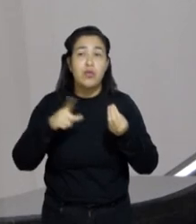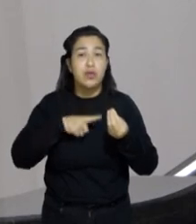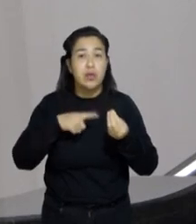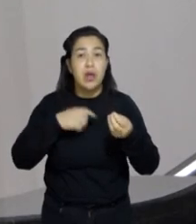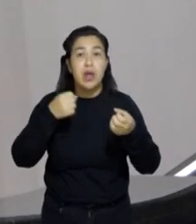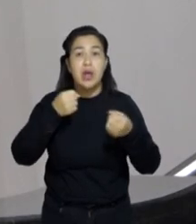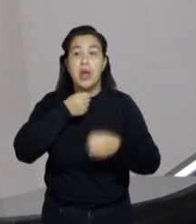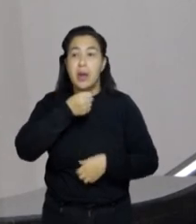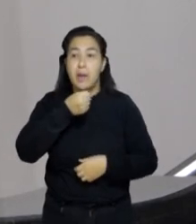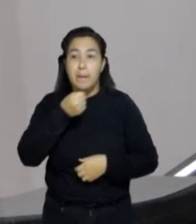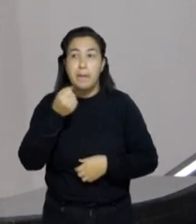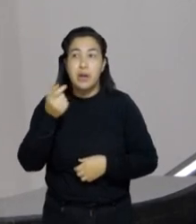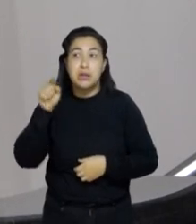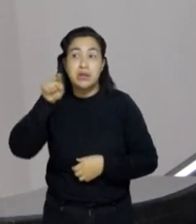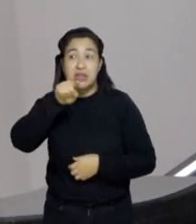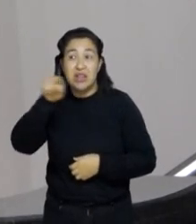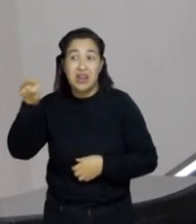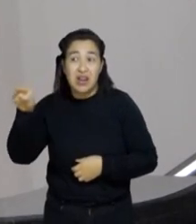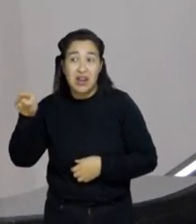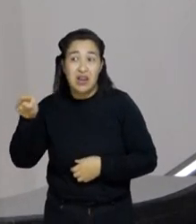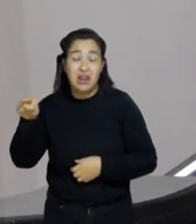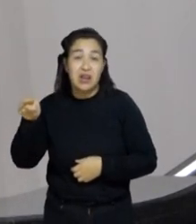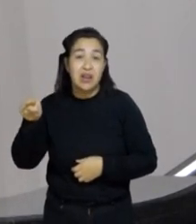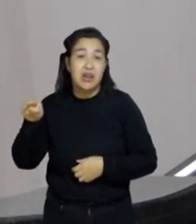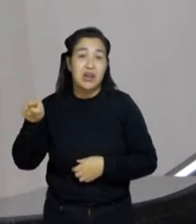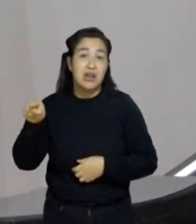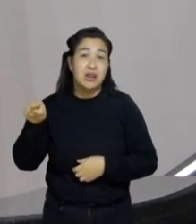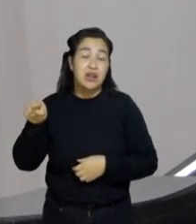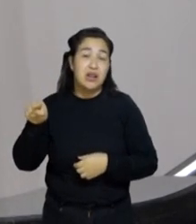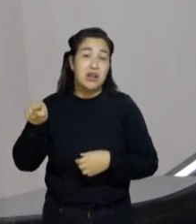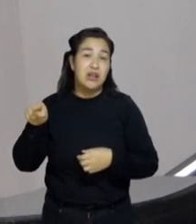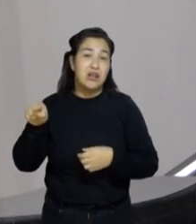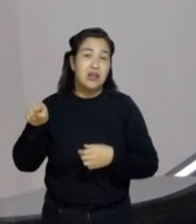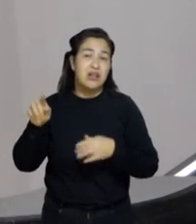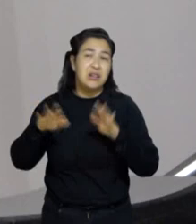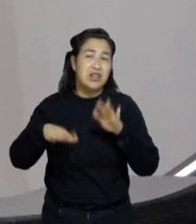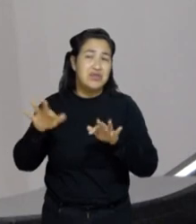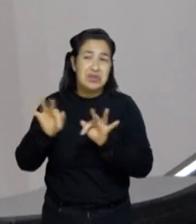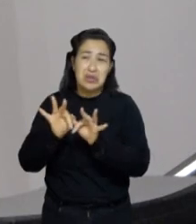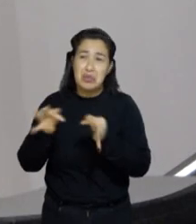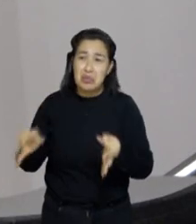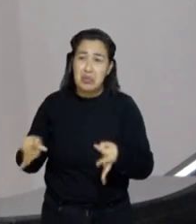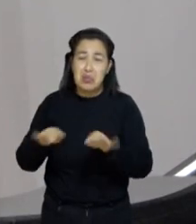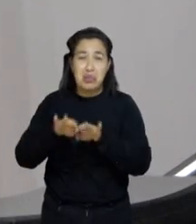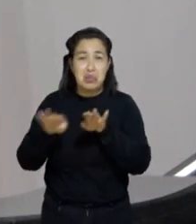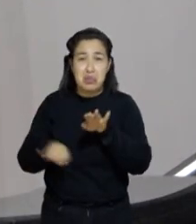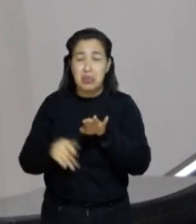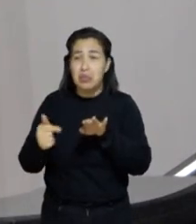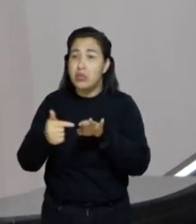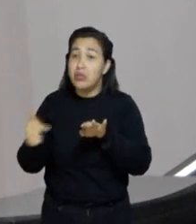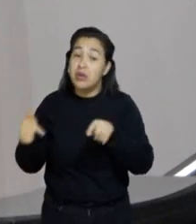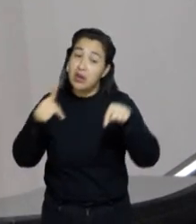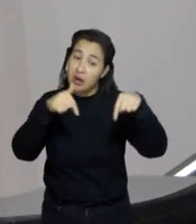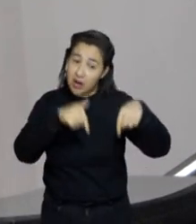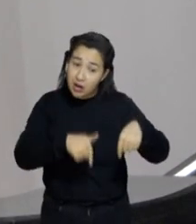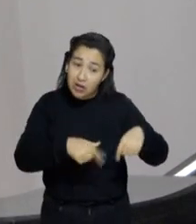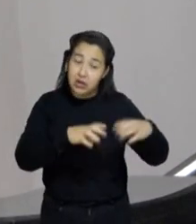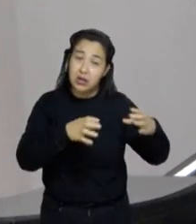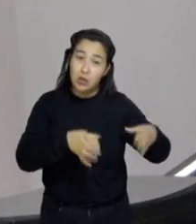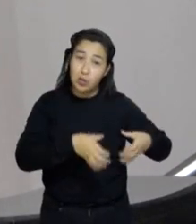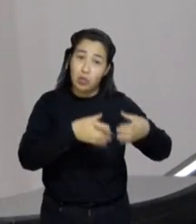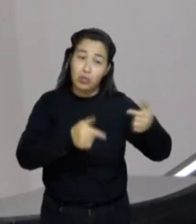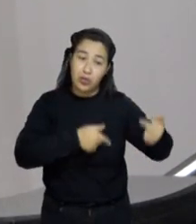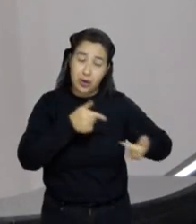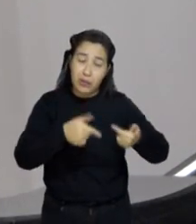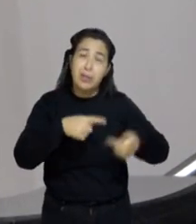e nós só temos uma forma de fazer a boa imprensa, é ter humildade, simplicidade, muita vontade de trabalhar,